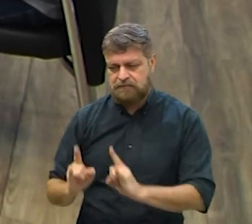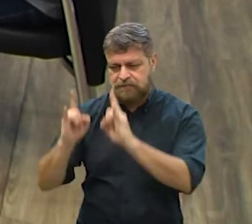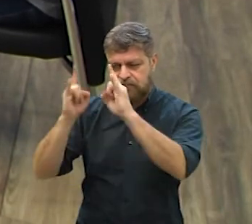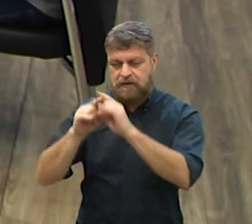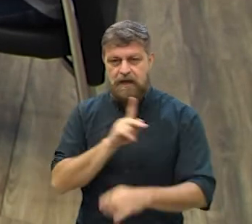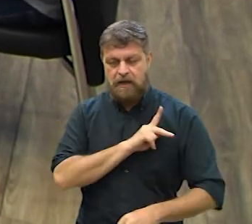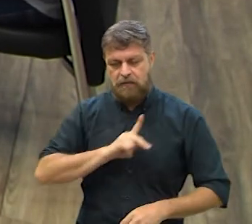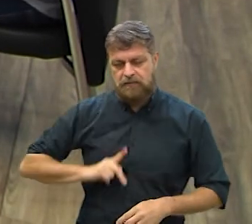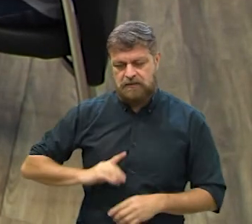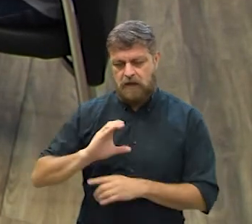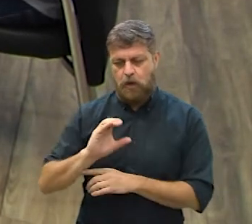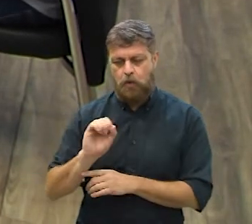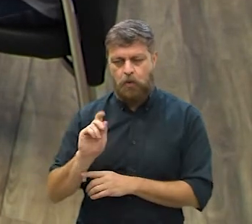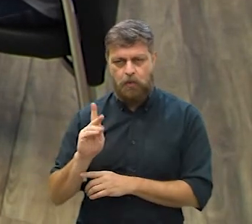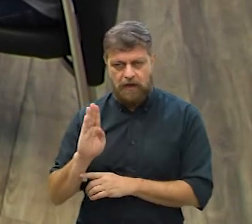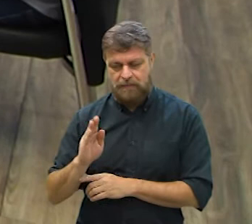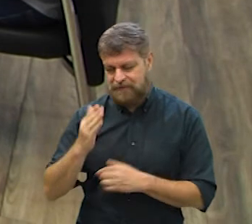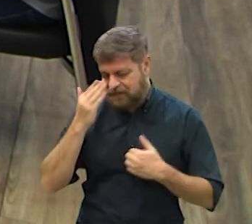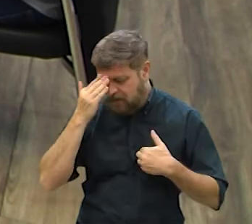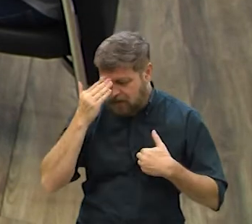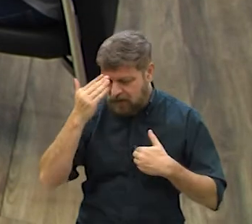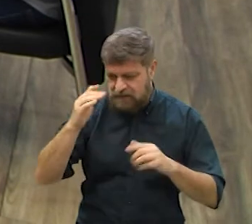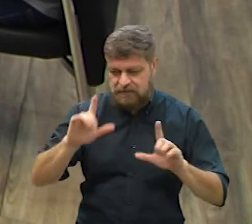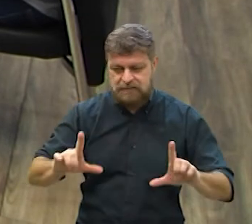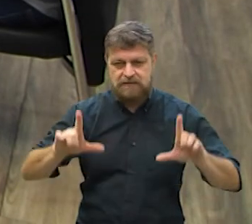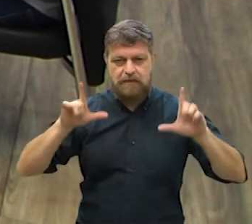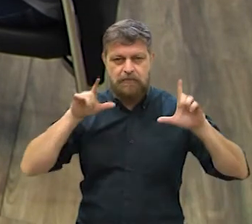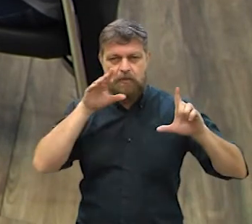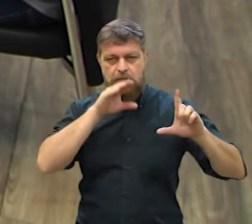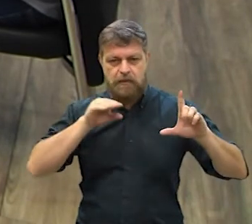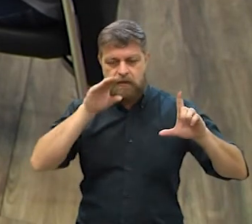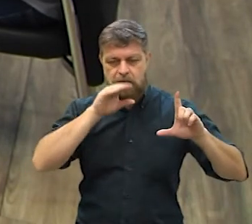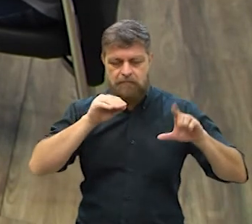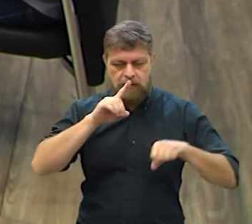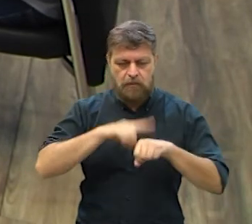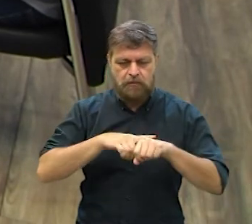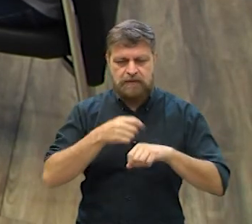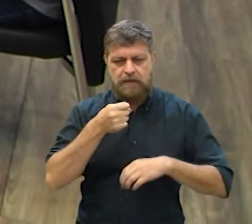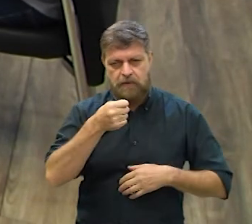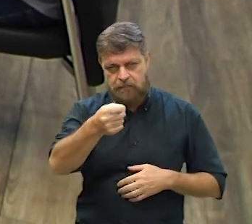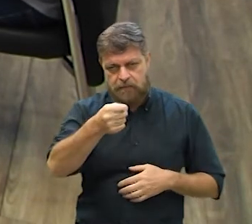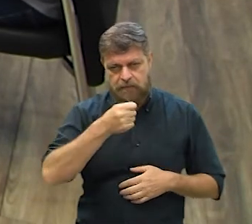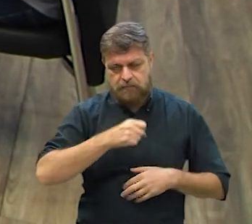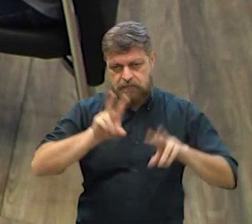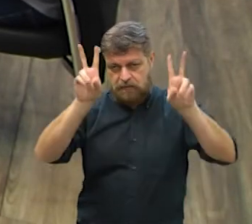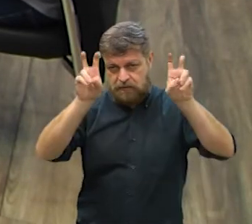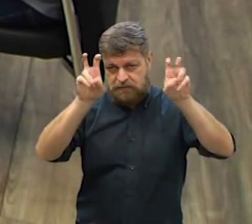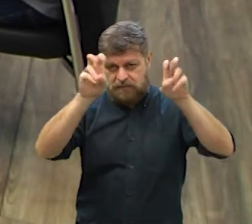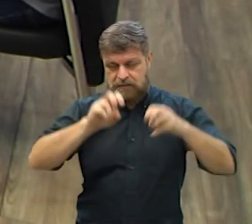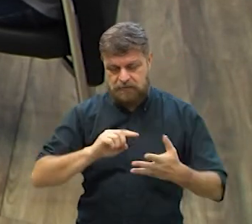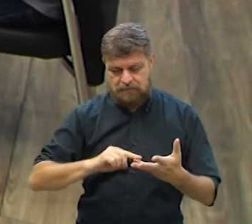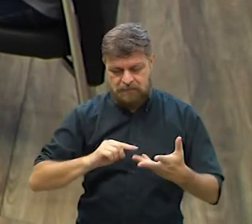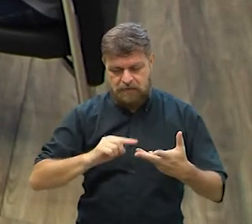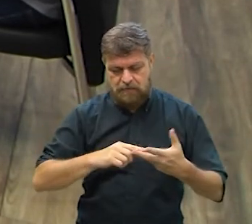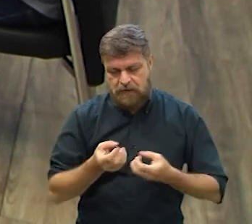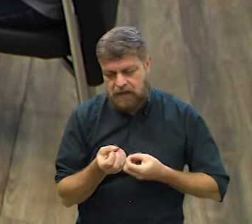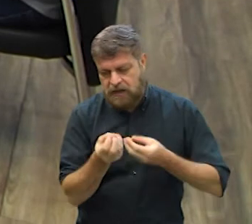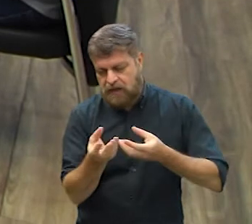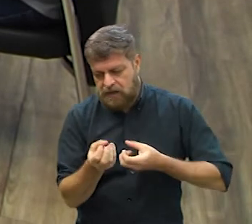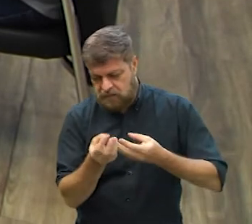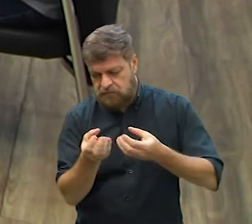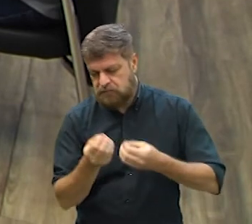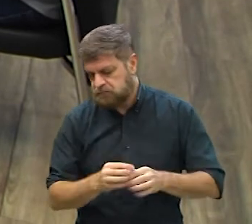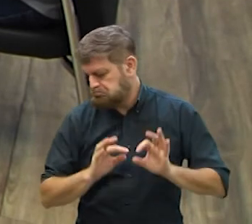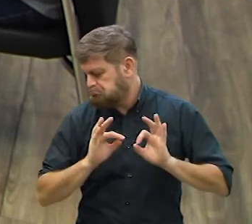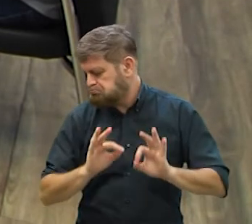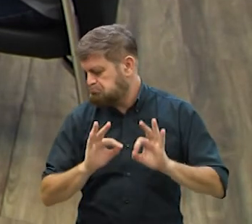da Coab, quero agradecer a disponibilidade do seu tempo aqui com o programa Questão de Ordem, todas as informações que você